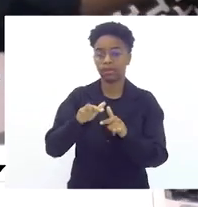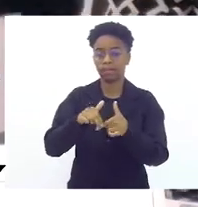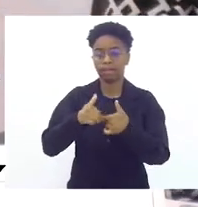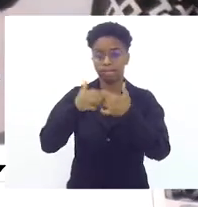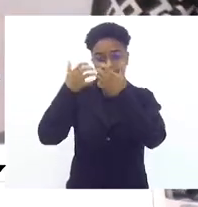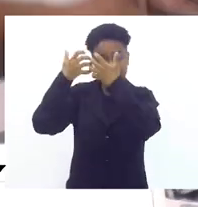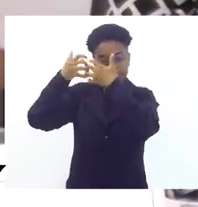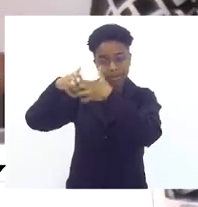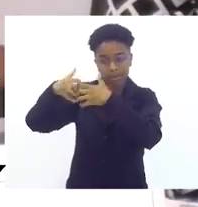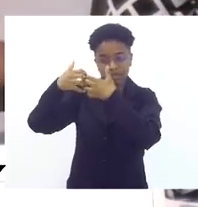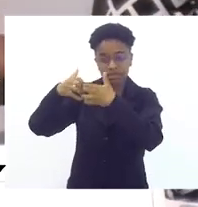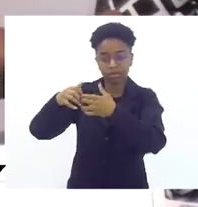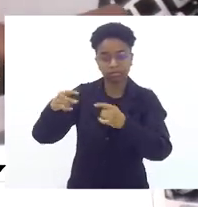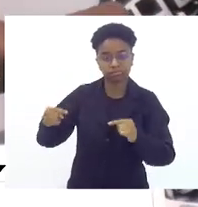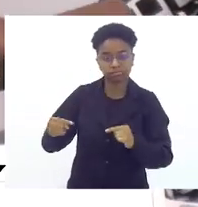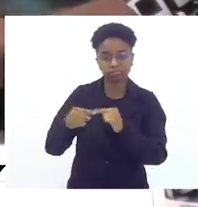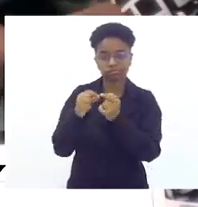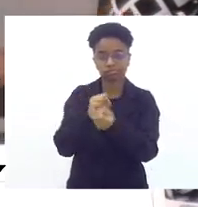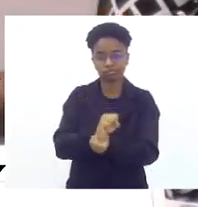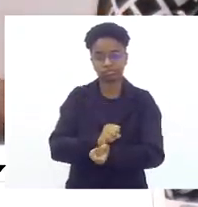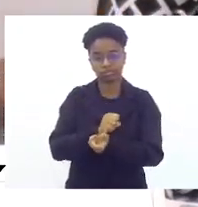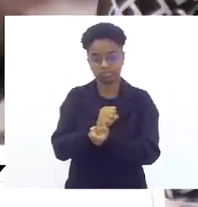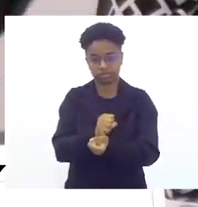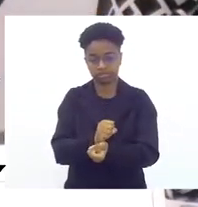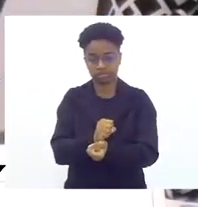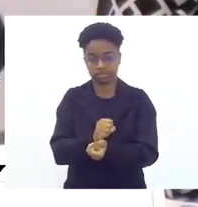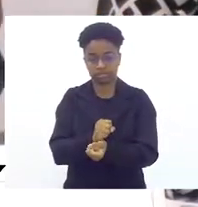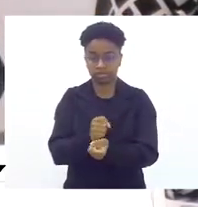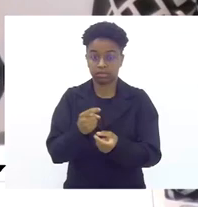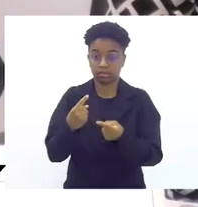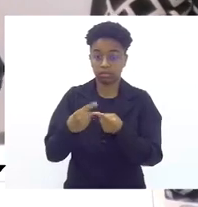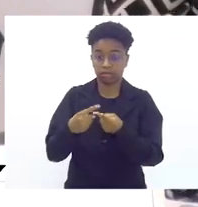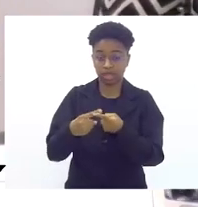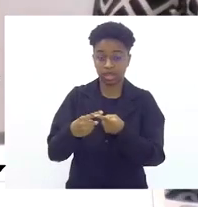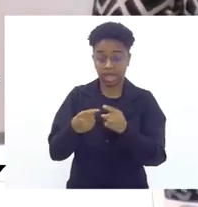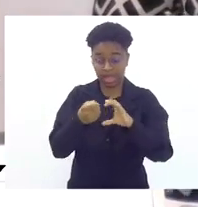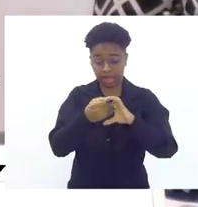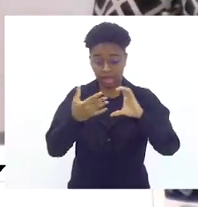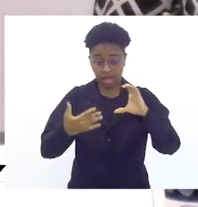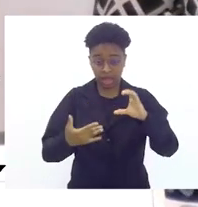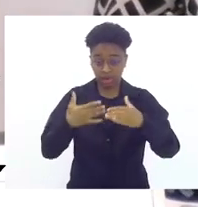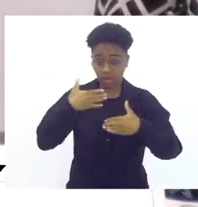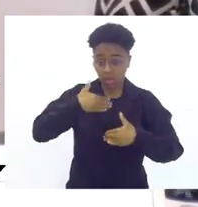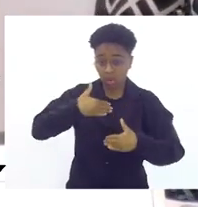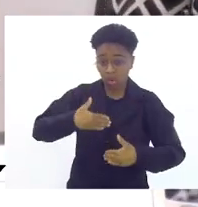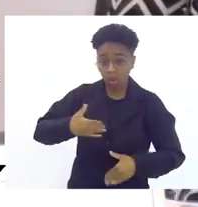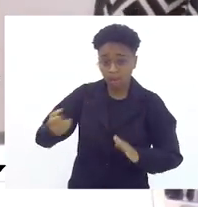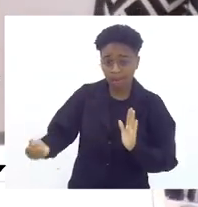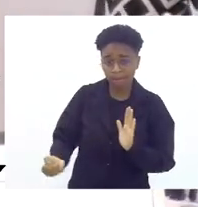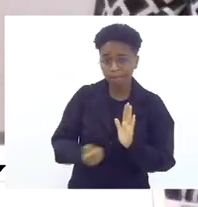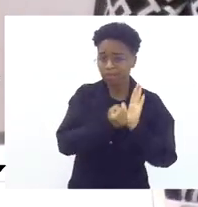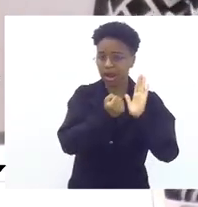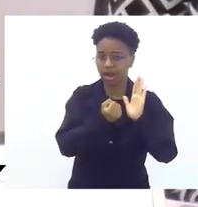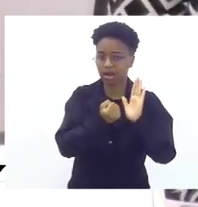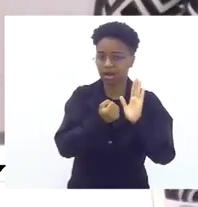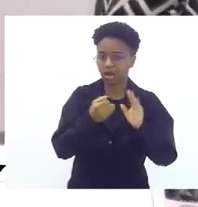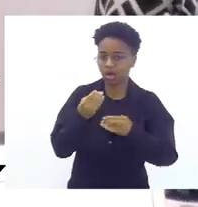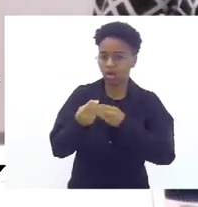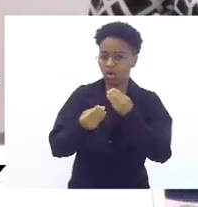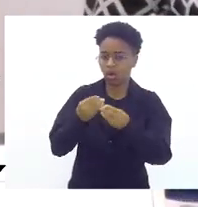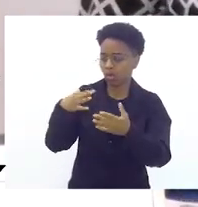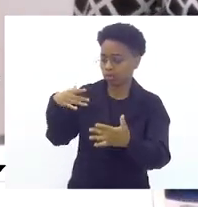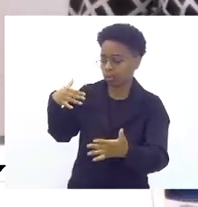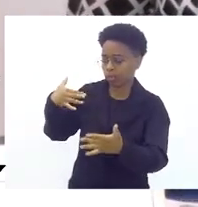de um pensamento escravocrata aonde o fenótipo marca a trajetória